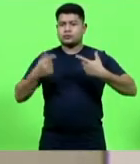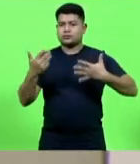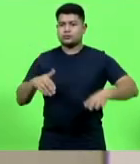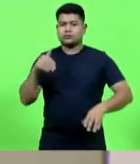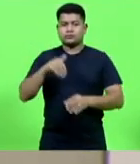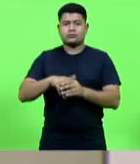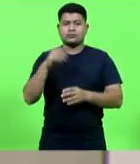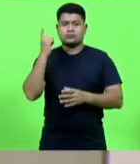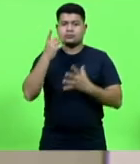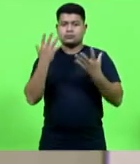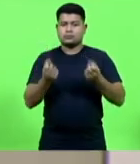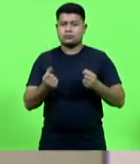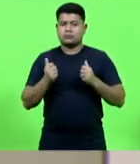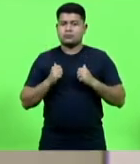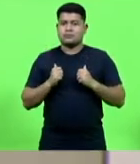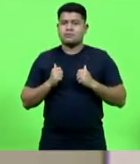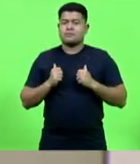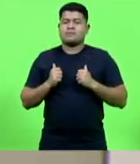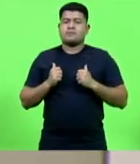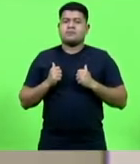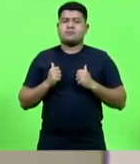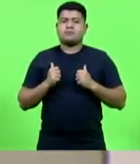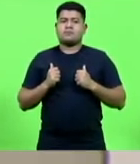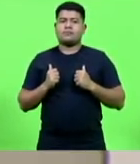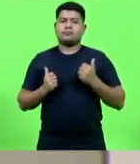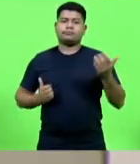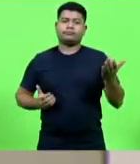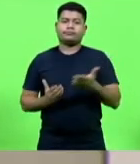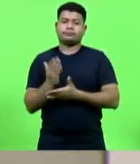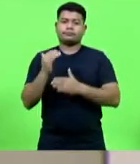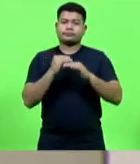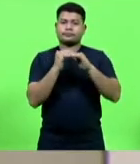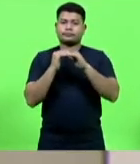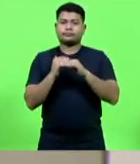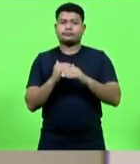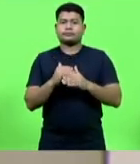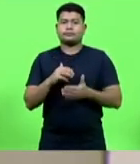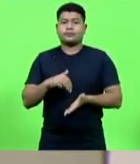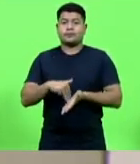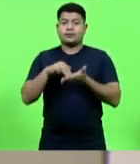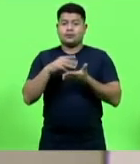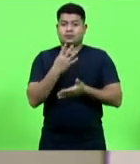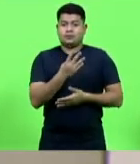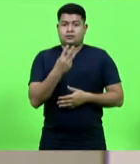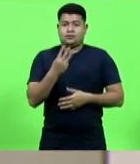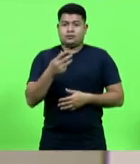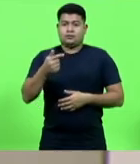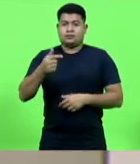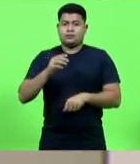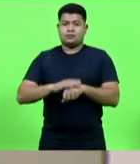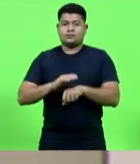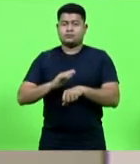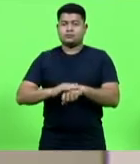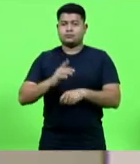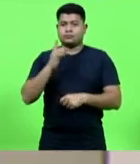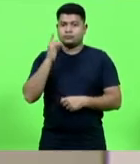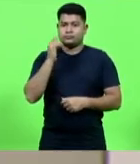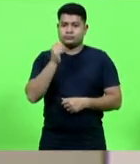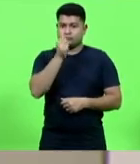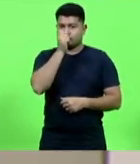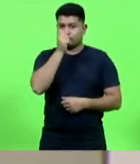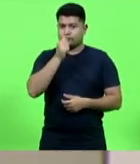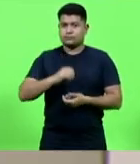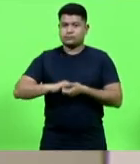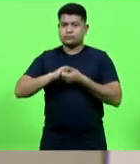votação, deputados que aprovam, permaneçam como se encontra, aprovado por unanimidade. Moção 437, autor deputado Joamin, cumprimentando a